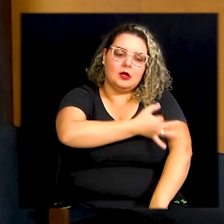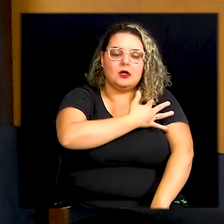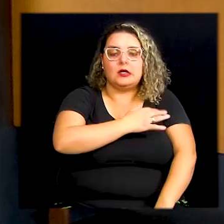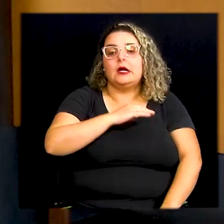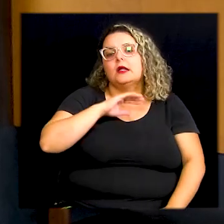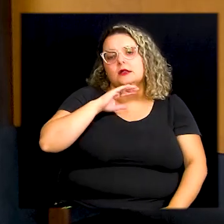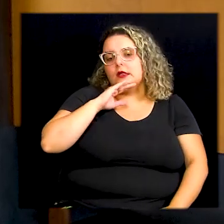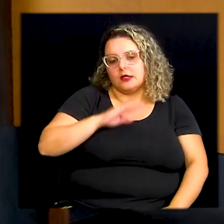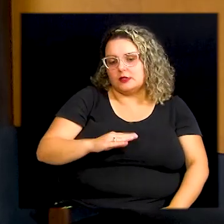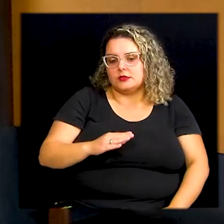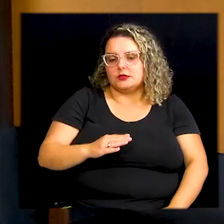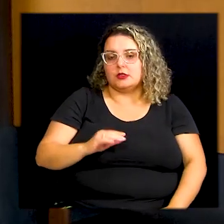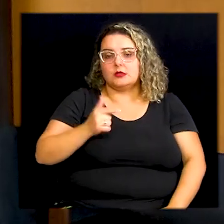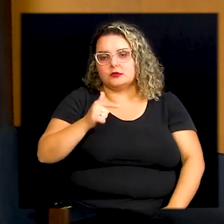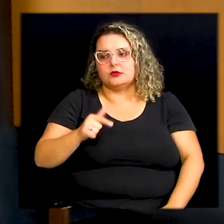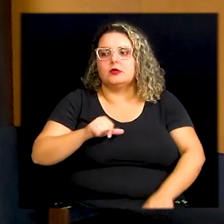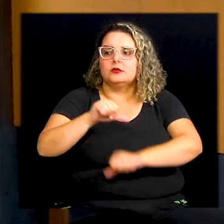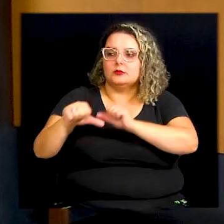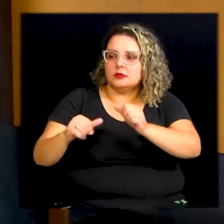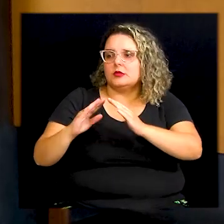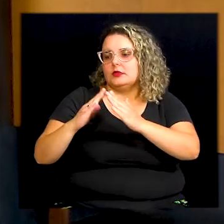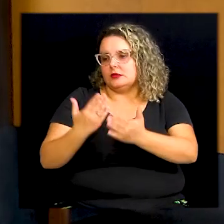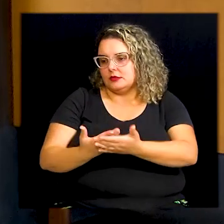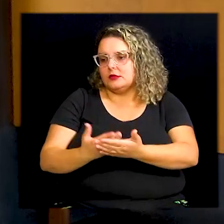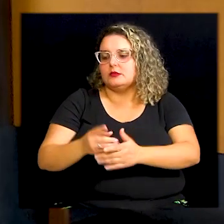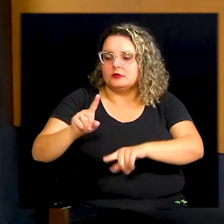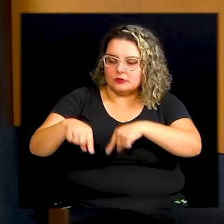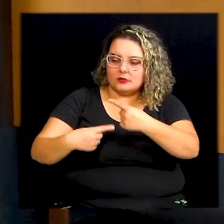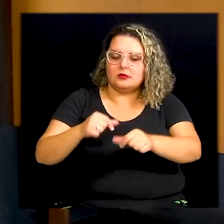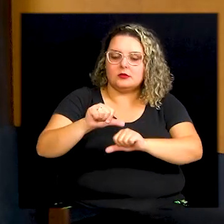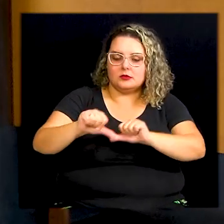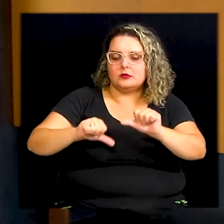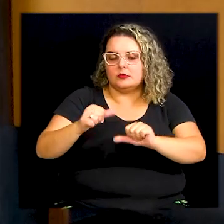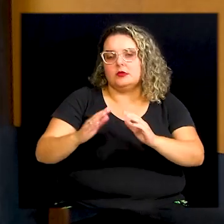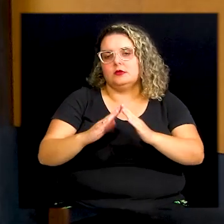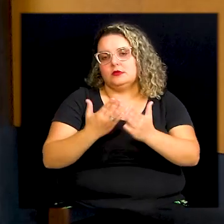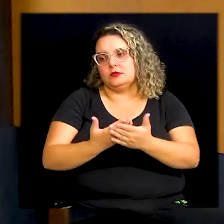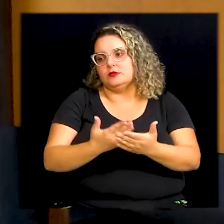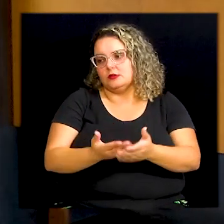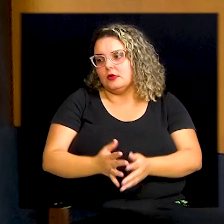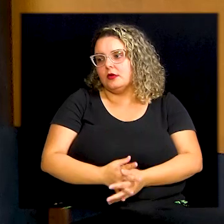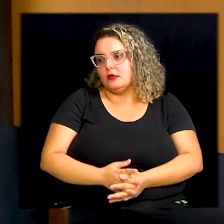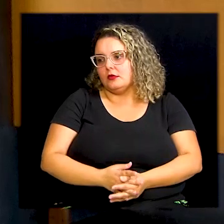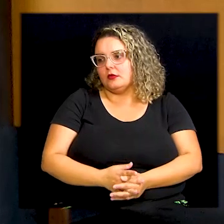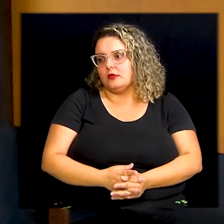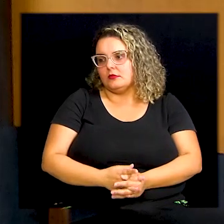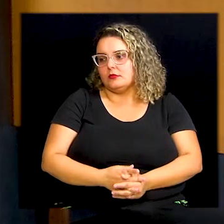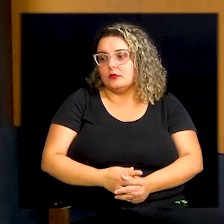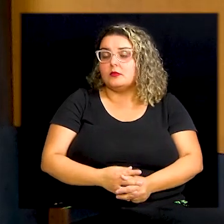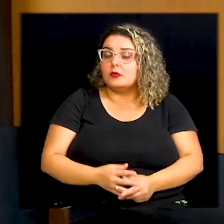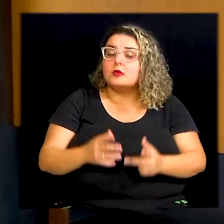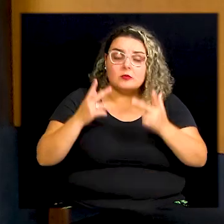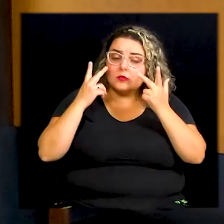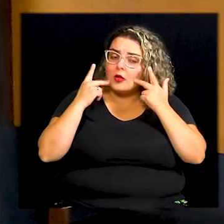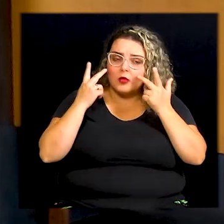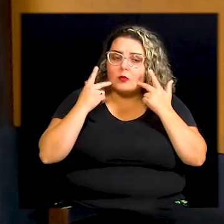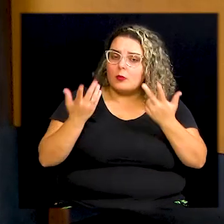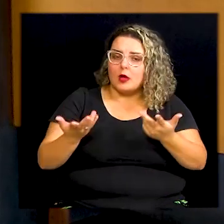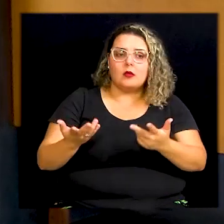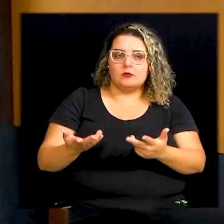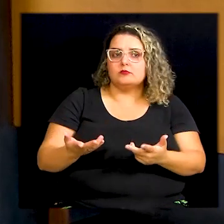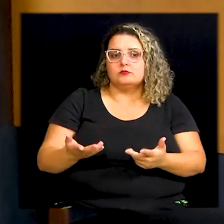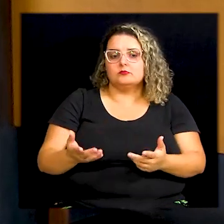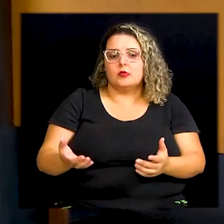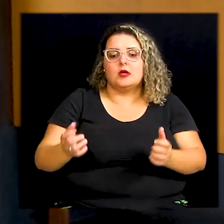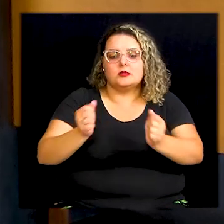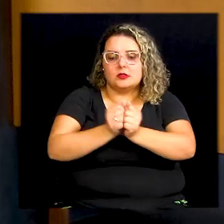aí eu ia pra tarde, ou não tinha, eu tinha que mudar de escola. Aí eu ia pra outra escola, fazia e tal. Mas foi bem tranquilo